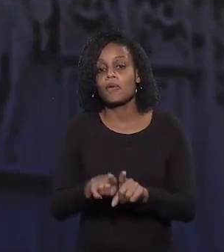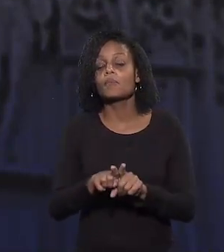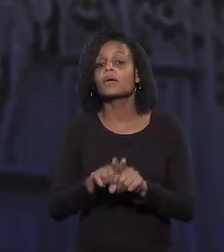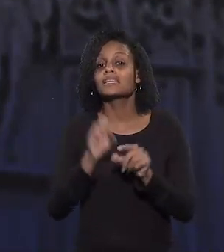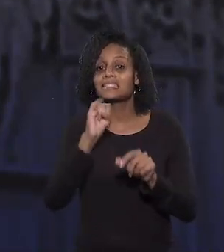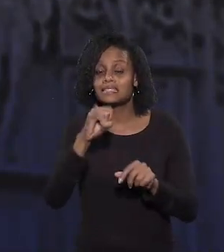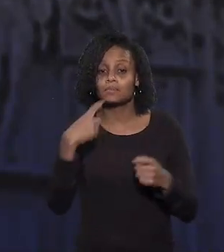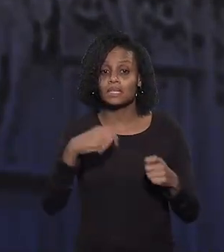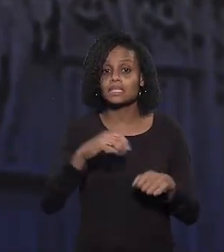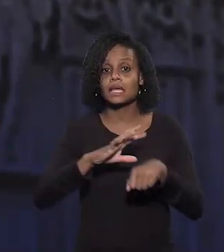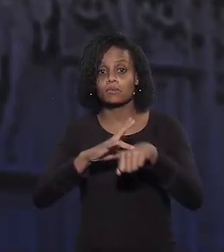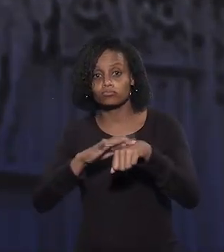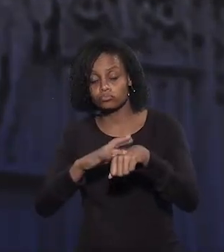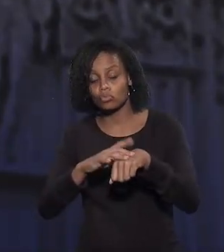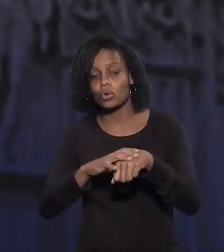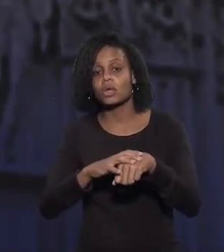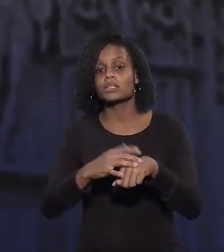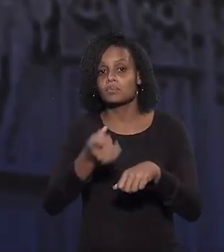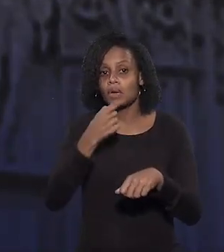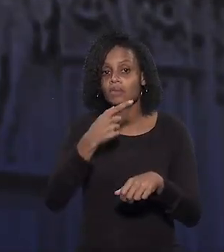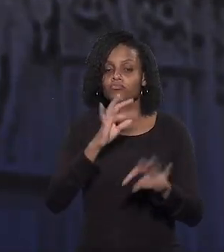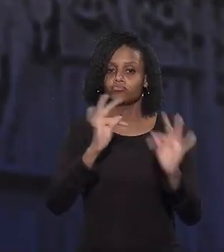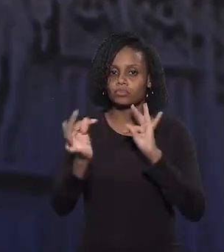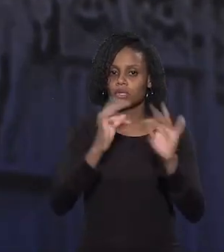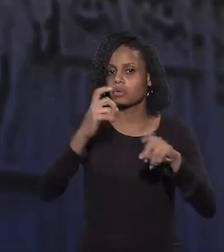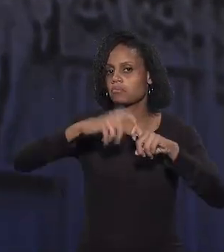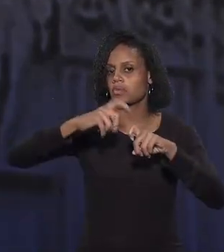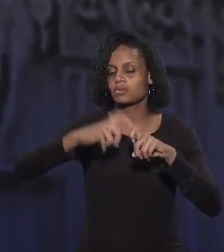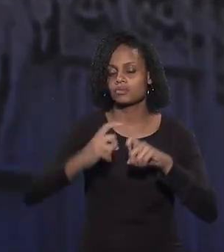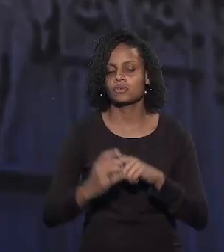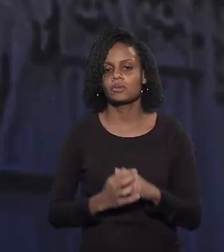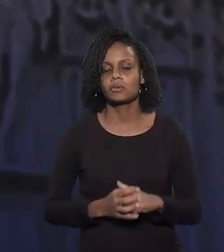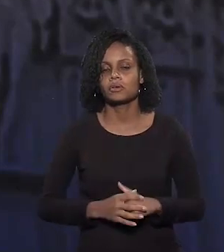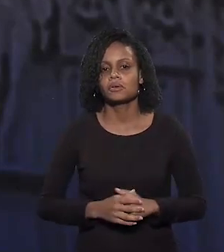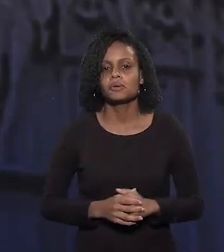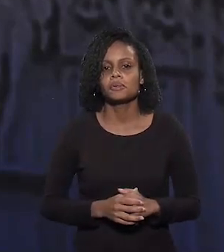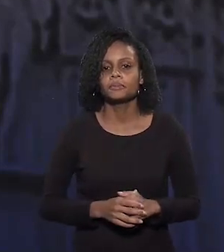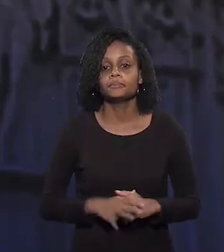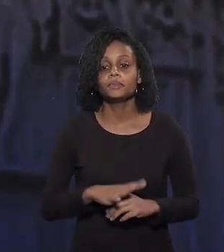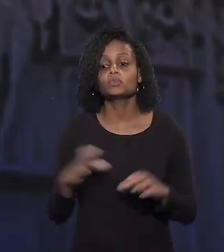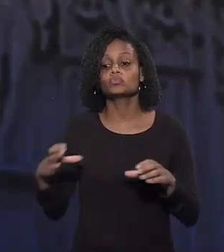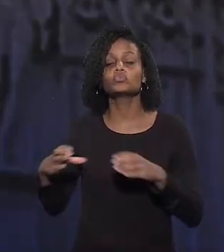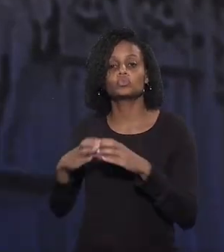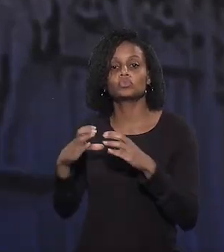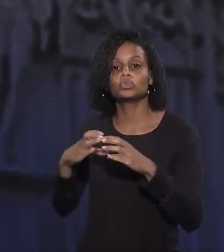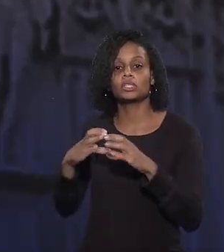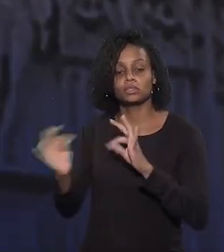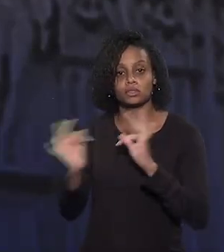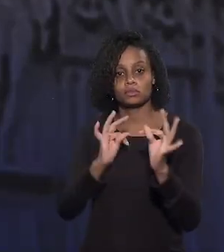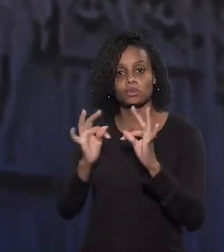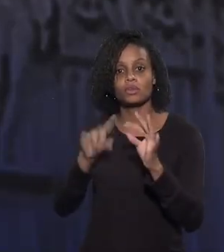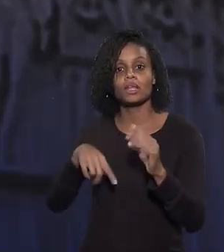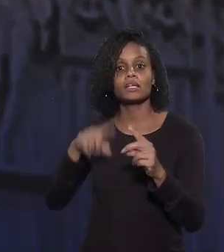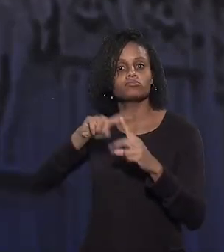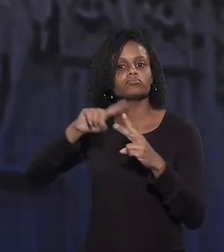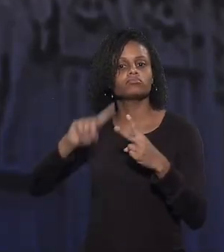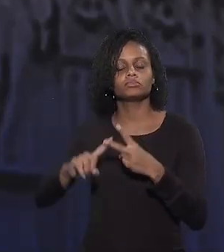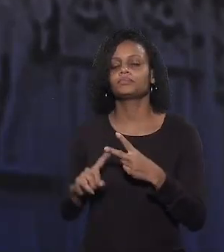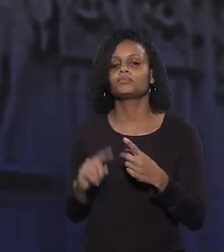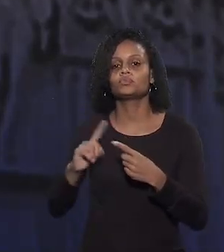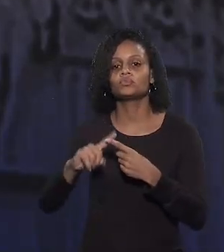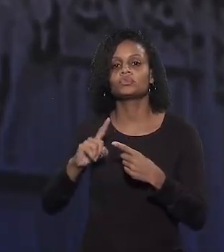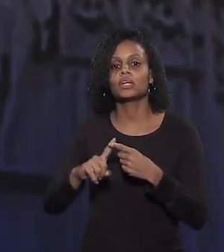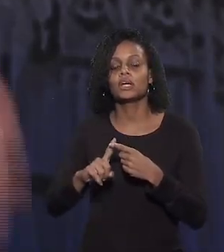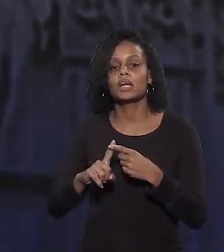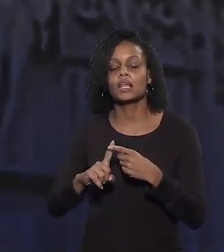o tratamento médico. O que mais destaca a comunidade terapêutica é que ela tem 2 características. Ela